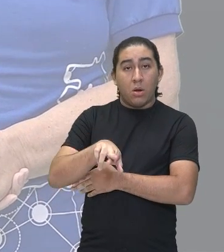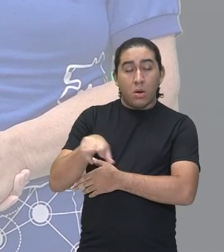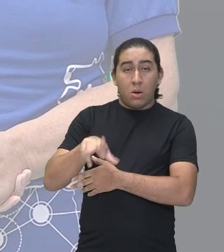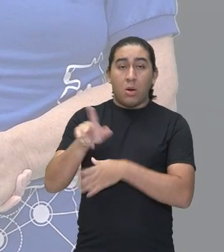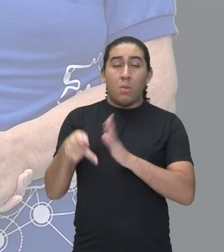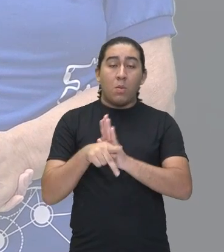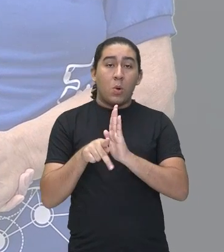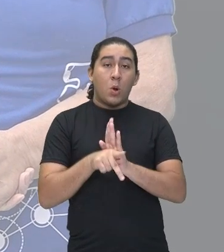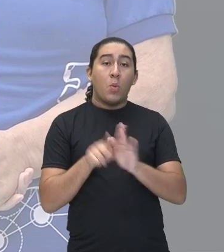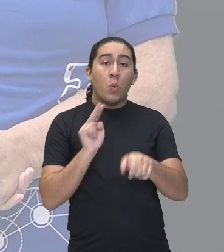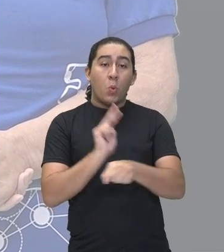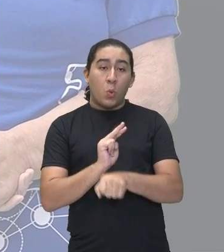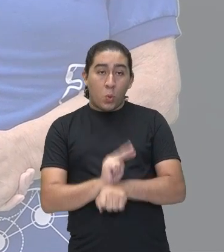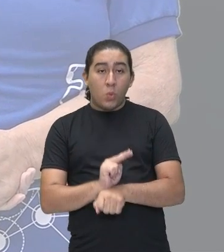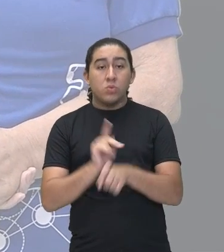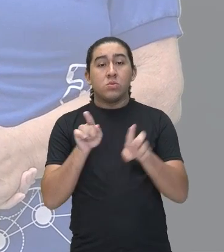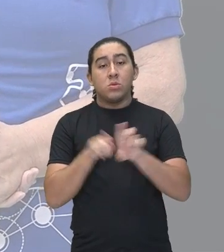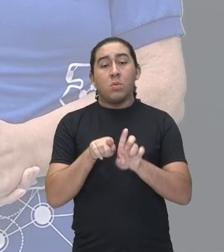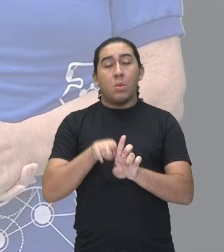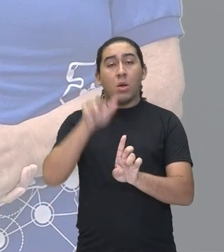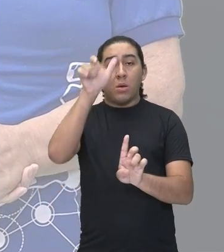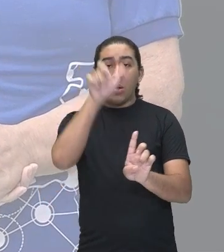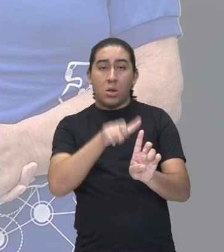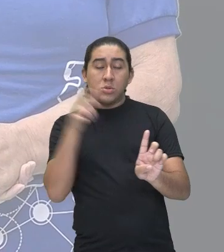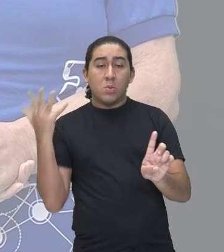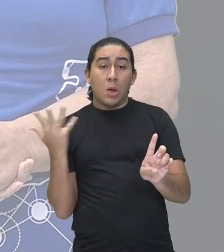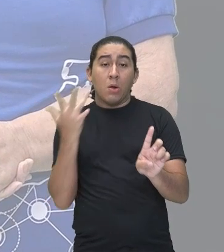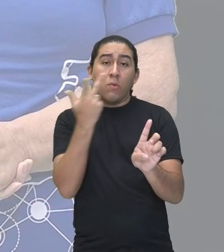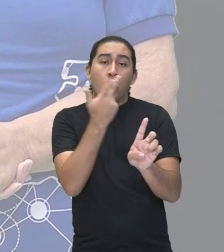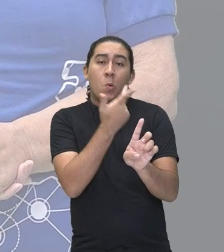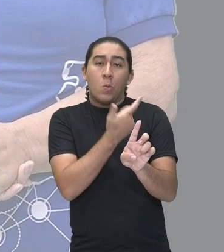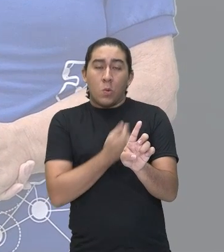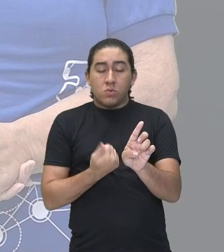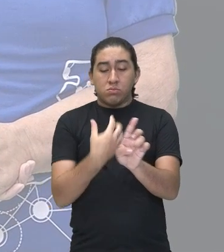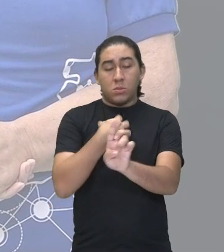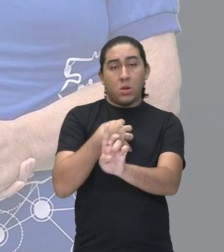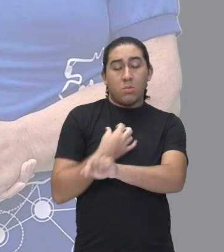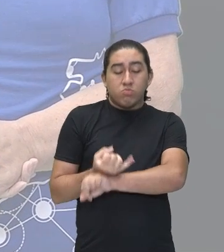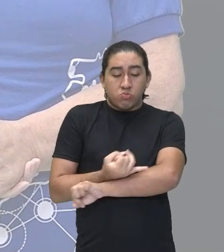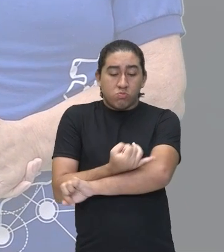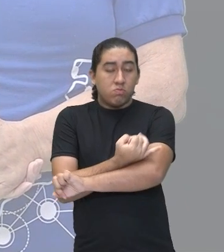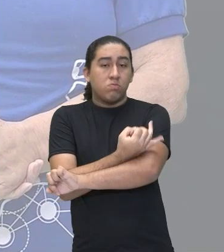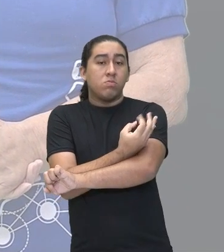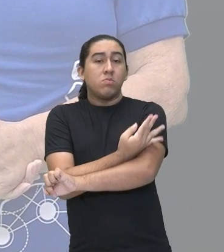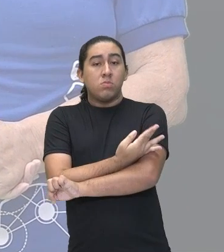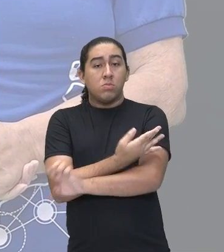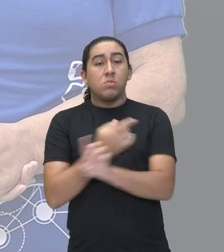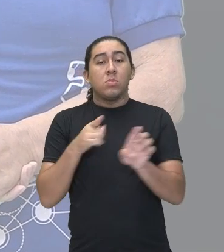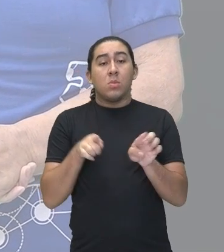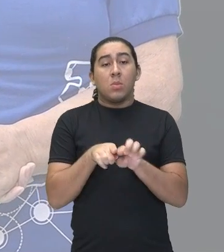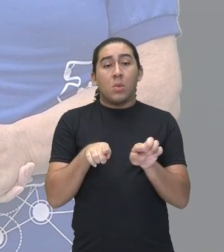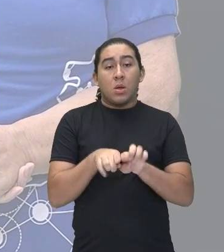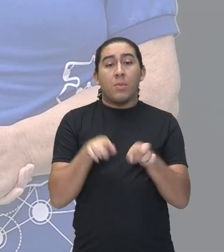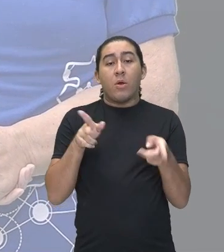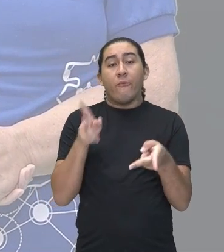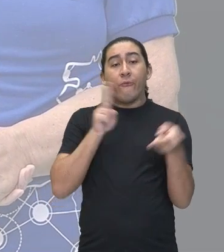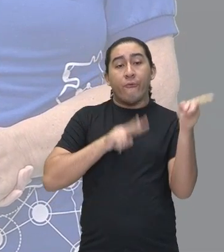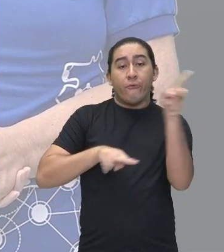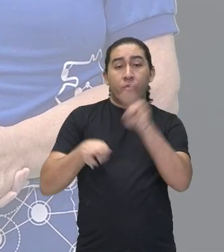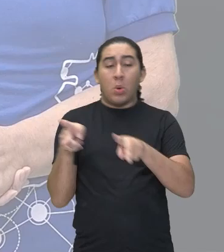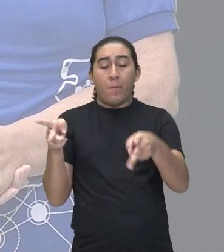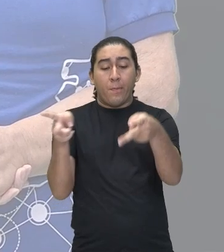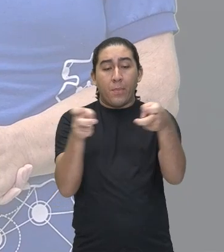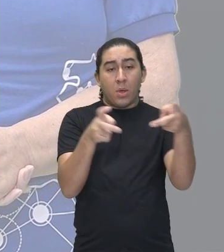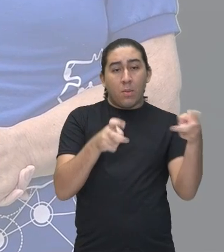meus cuidados, ídolo belo, objeto dos sentidos, pois o viste tu mesma